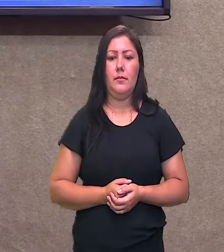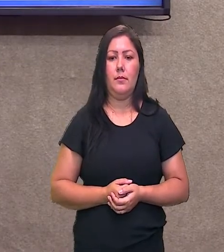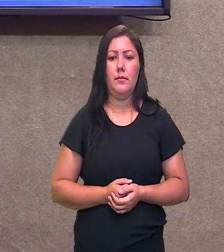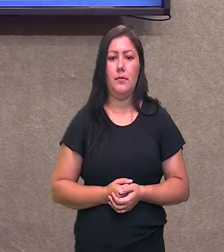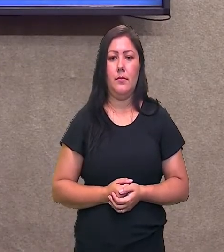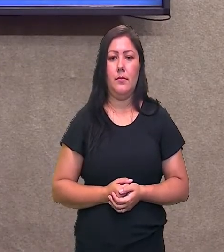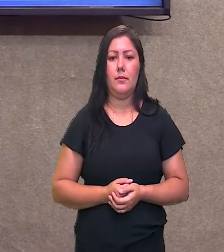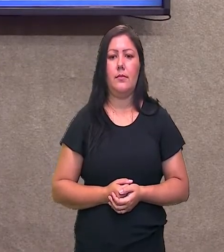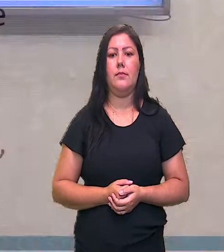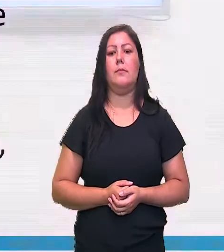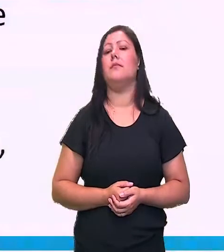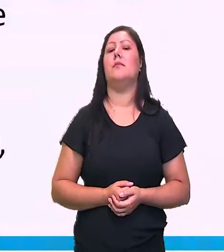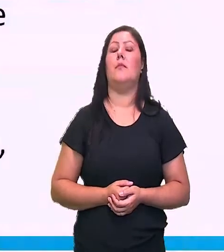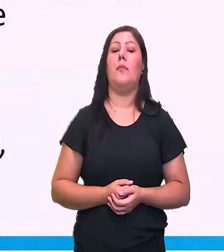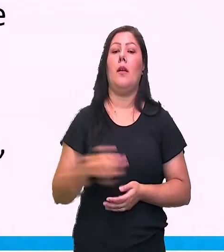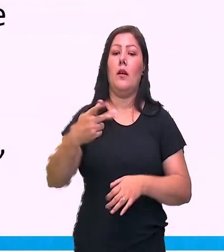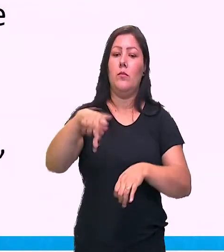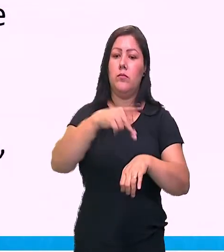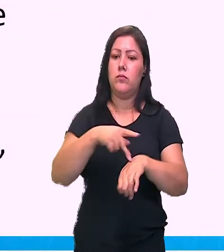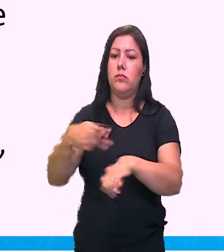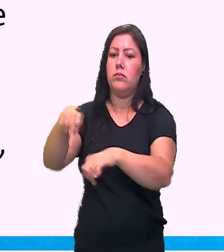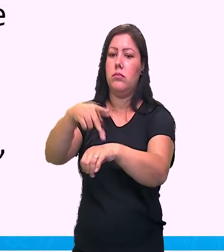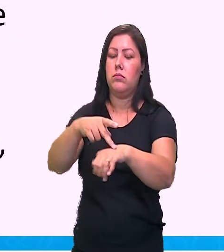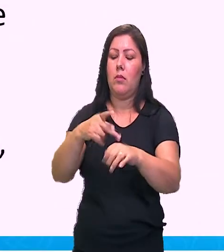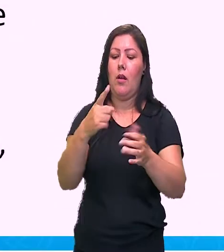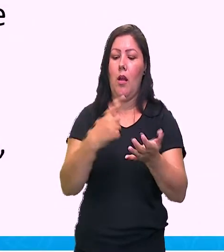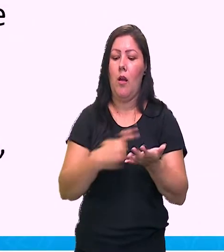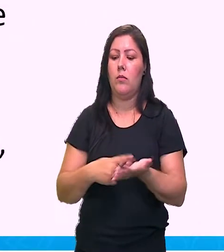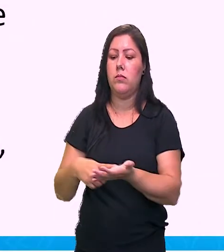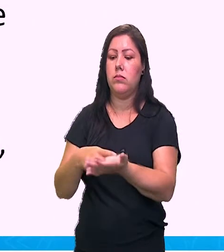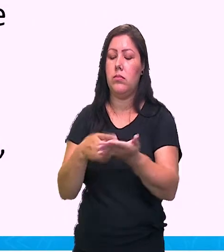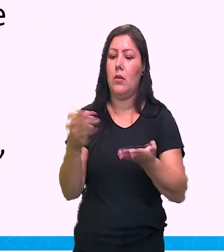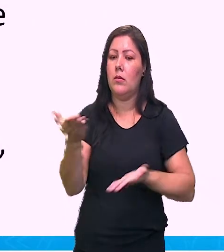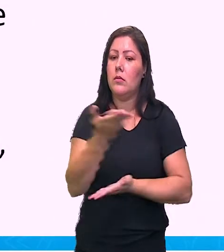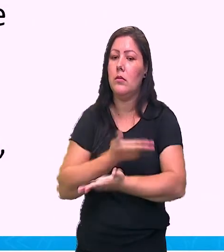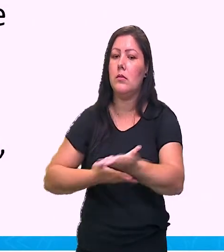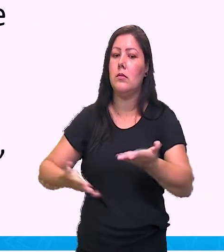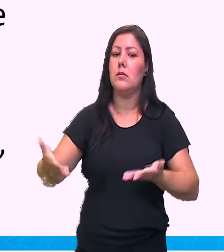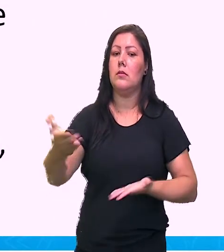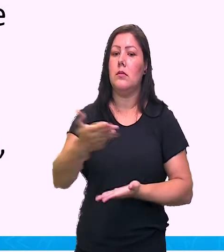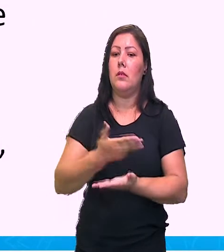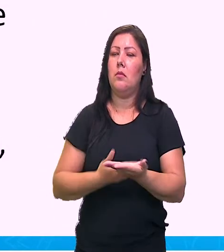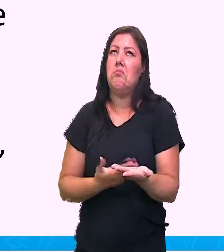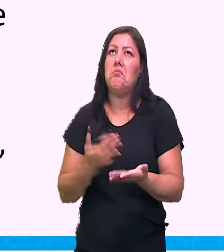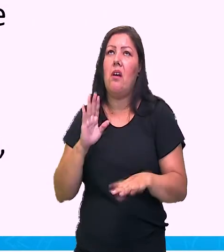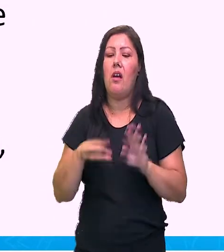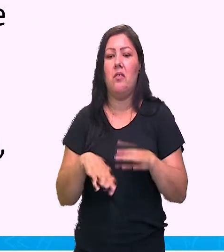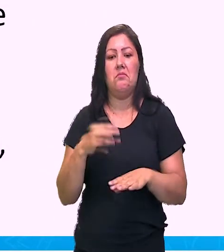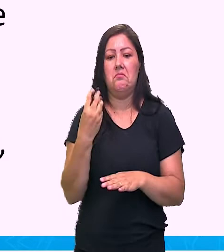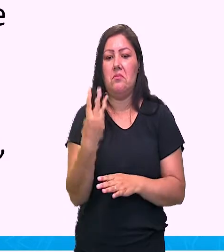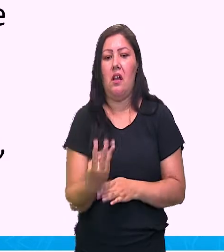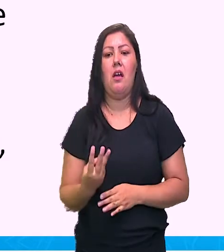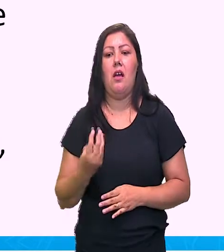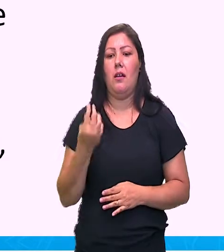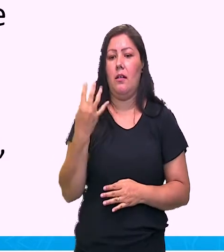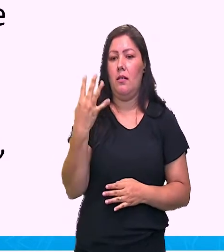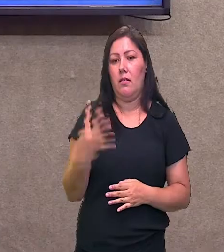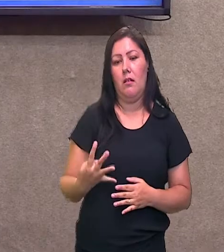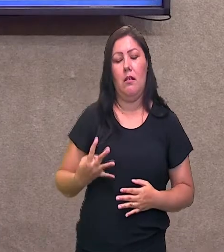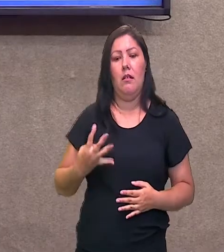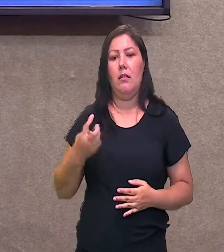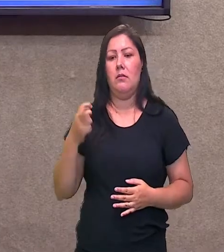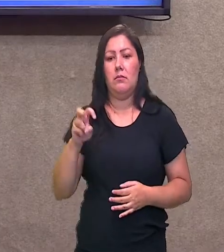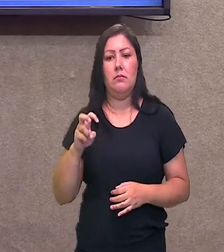As relações multilaterais, por sua vez, envolvem 3, 4, 5,